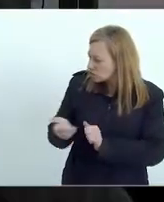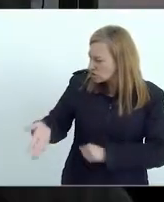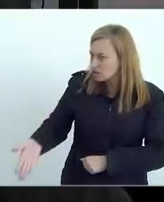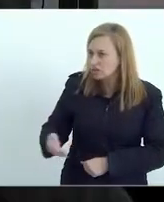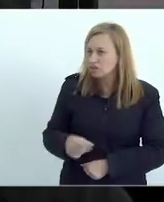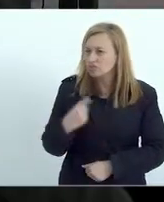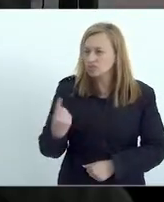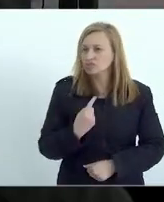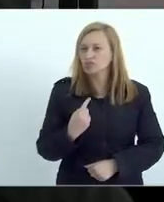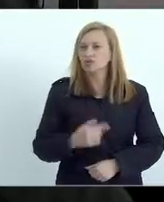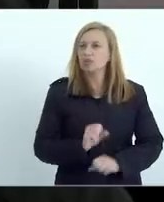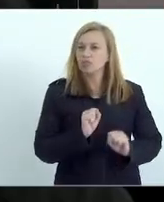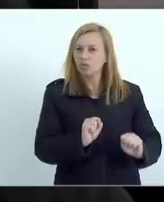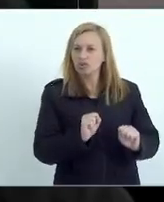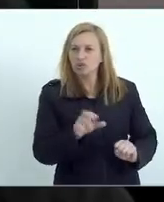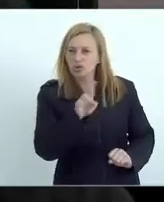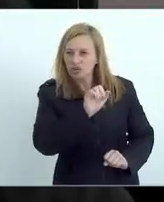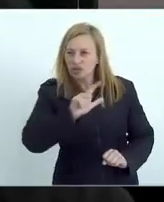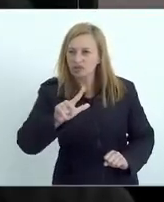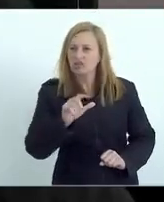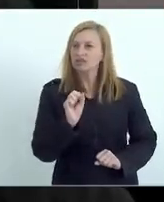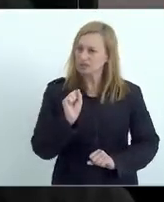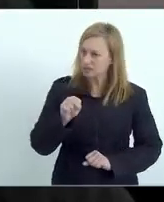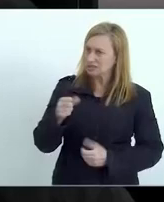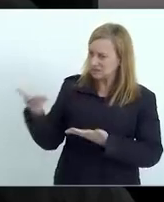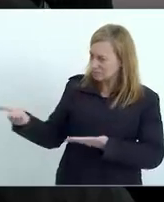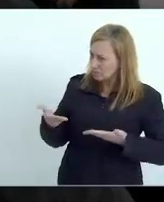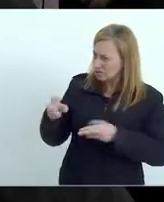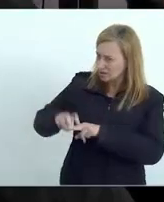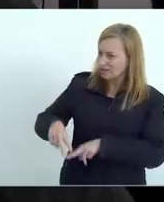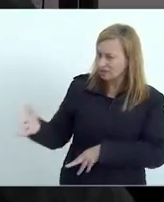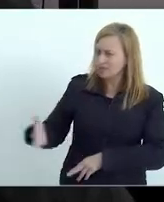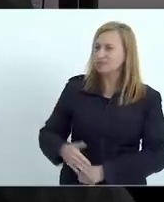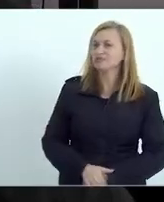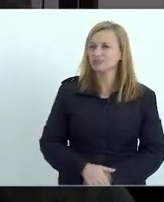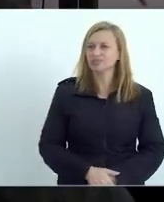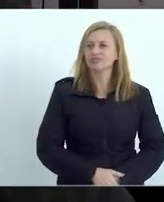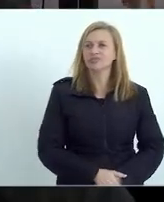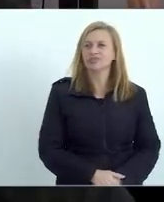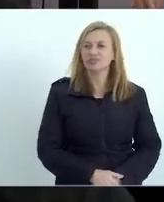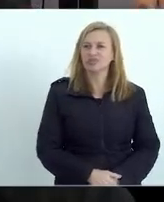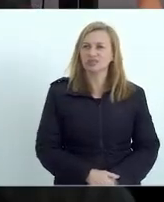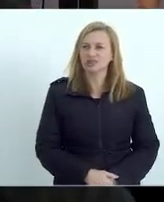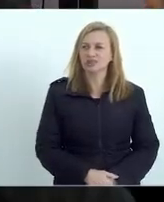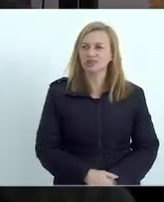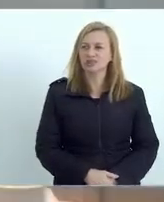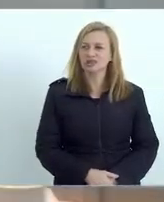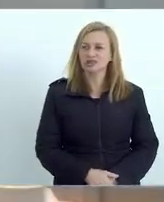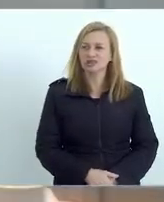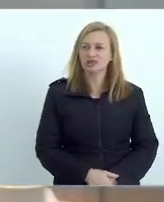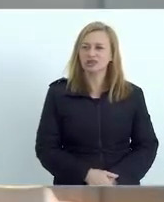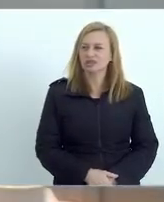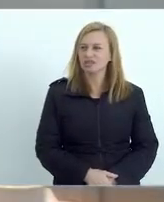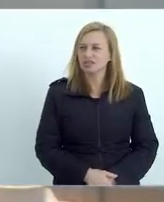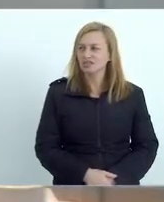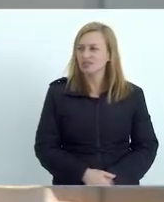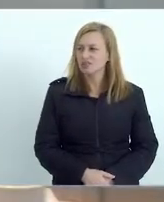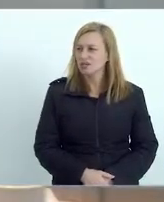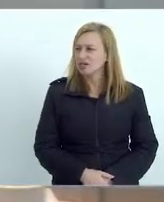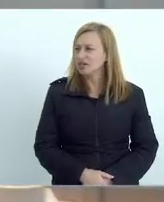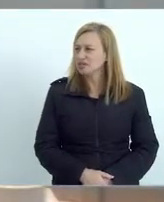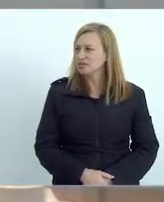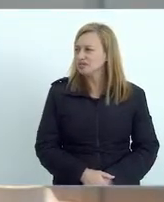ele vai ter a interação pode Coronel você nacionalismo favor a TV a TV aí teve os candidatos que foram efetivamente